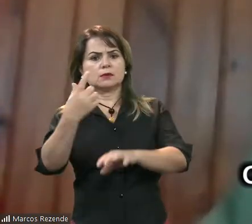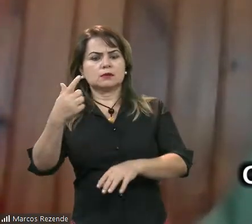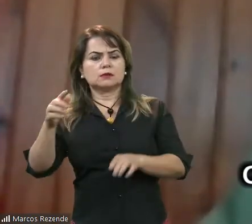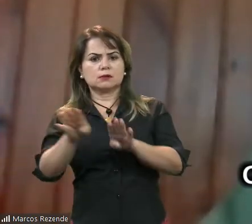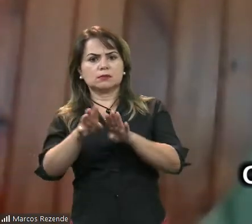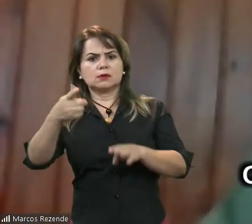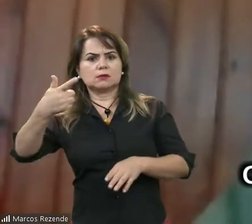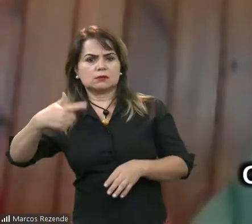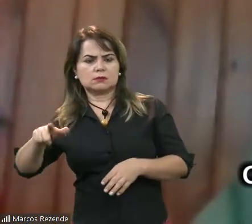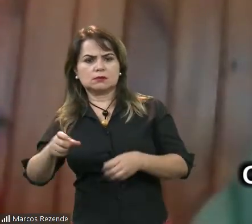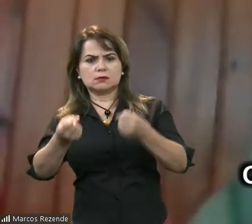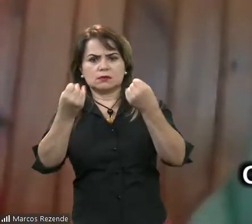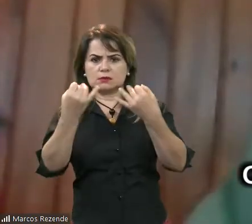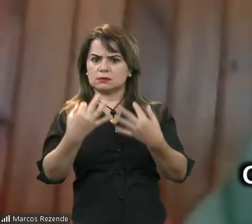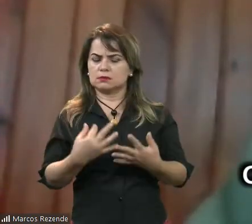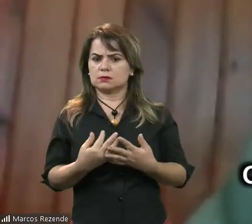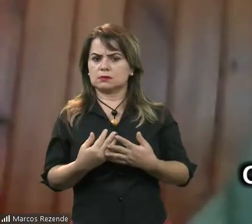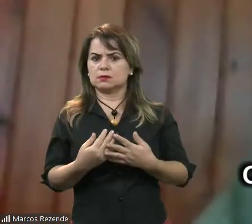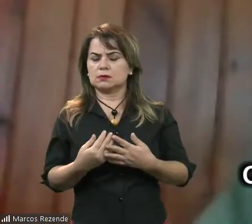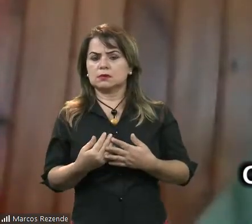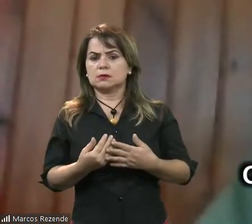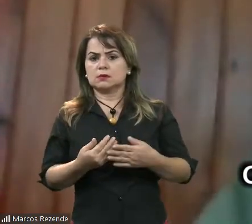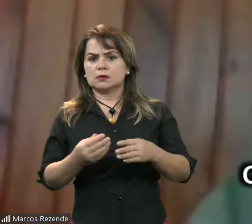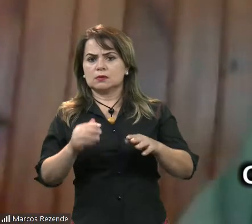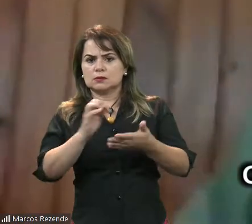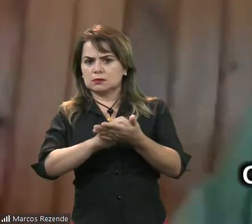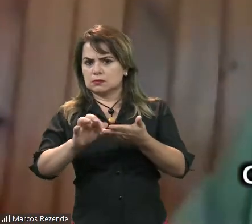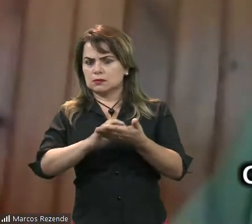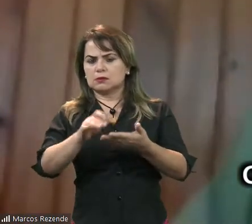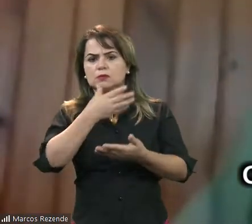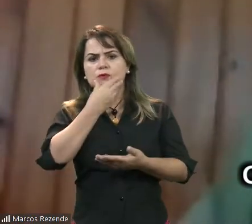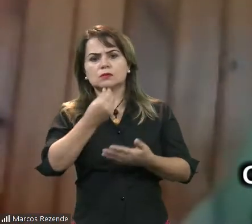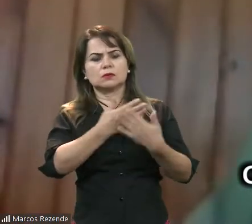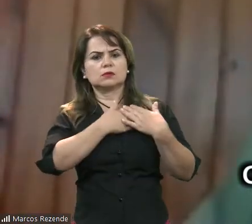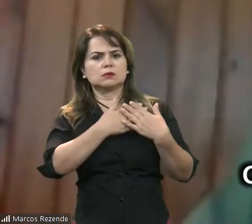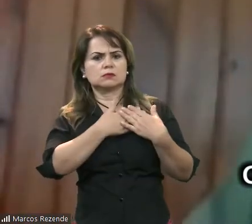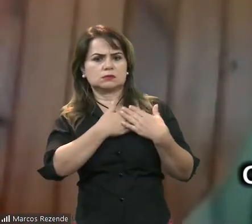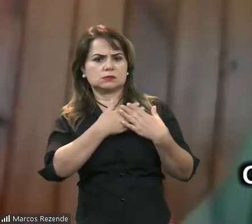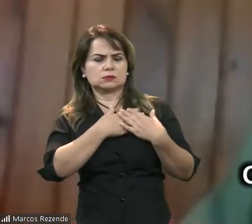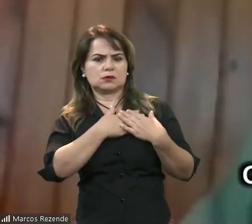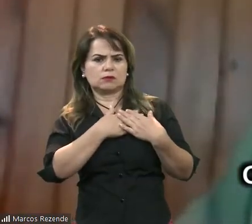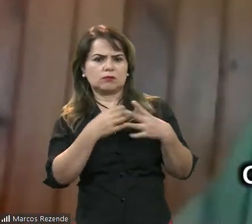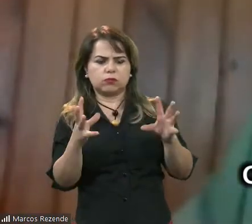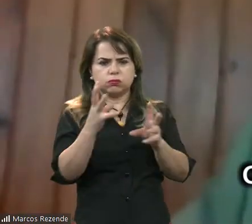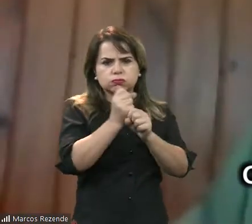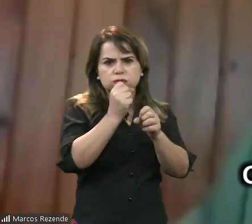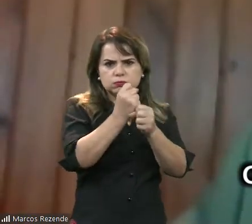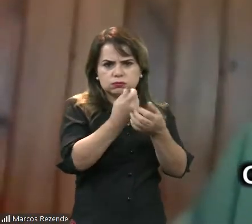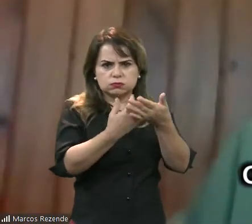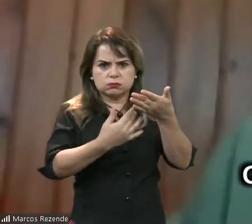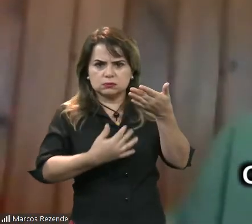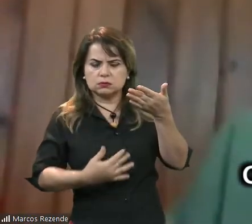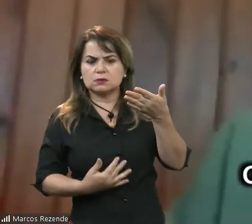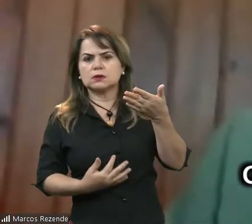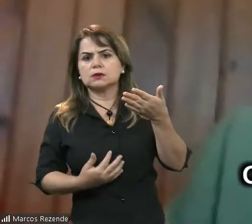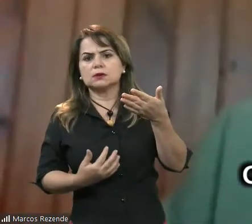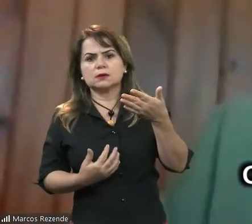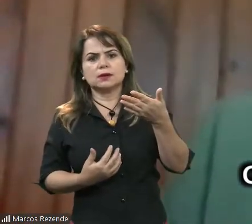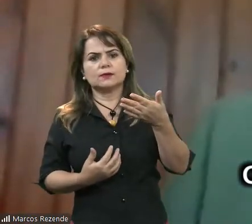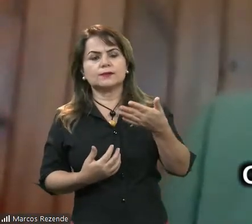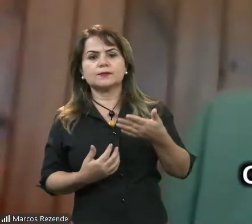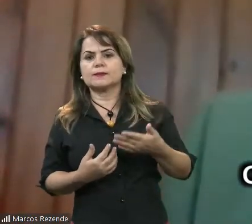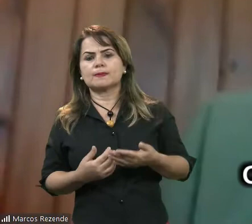pelo secretário responsável pela apuração da votação, ficando desde já designados